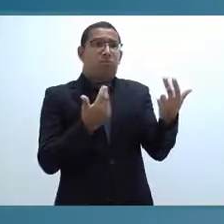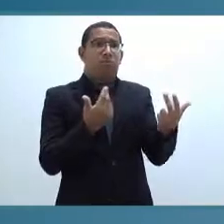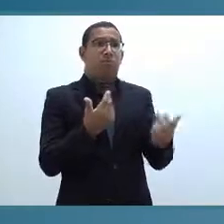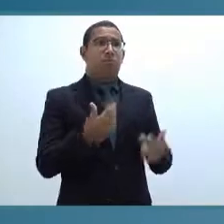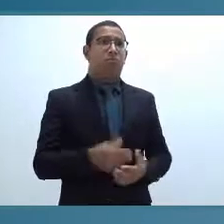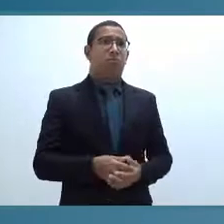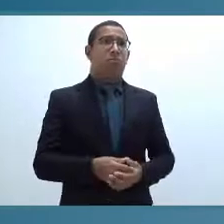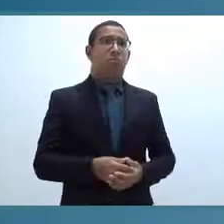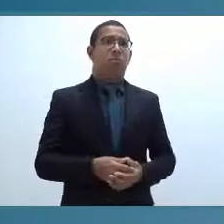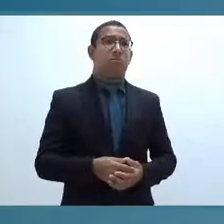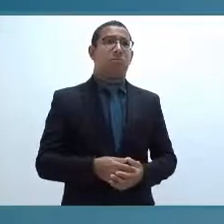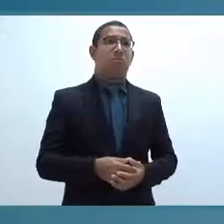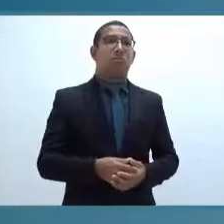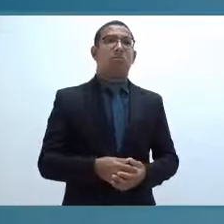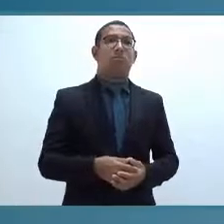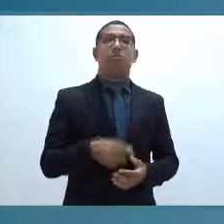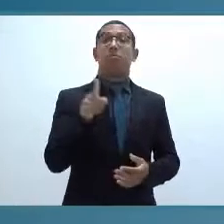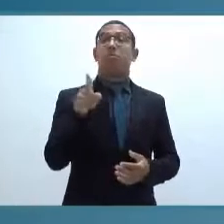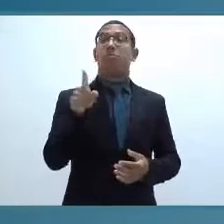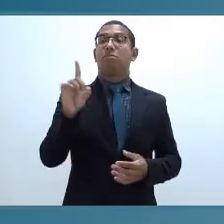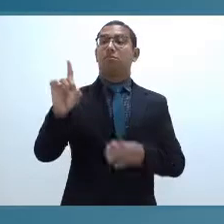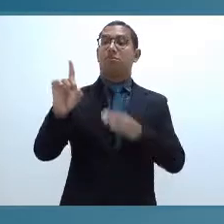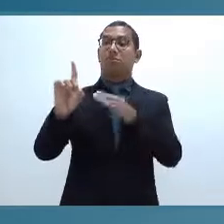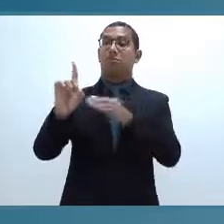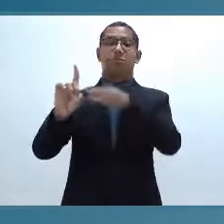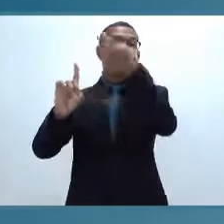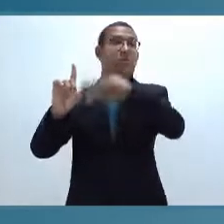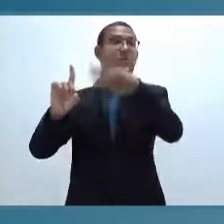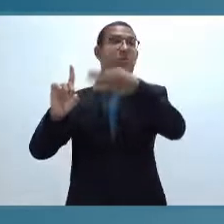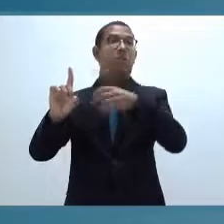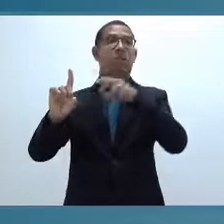Sim, disse o embargador Amazônia. Essa que vem se